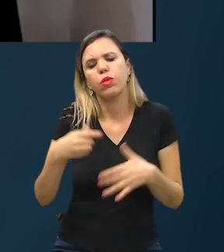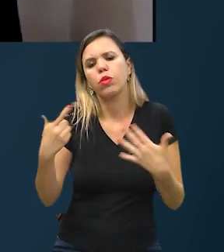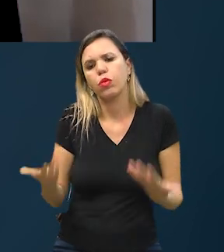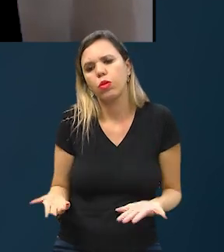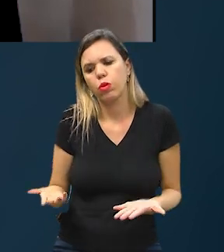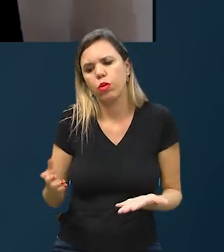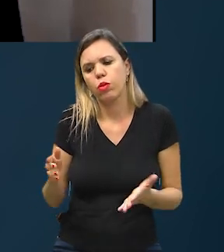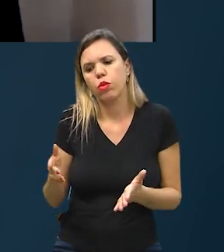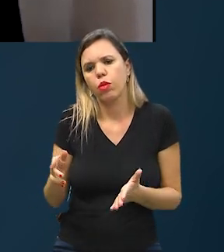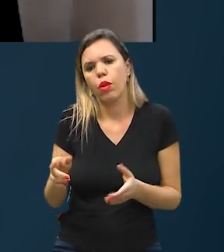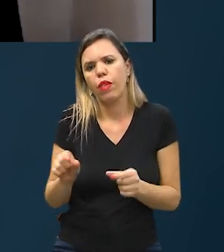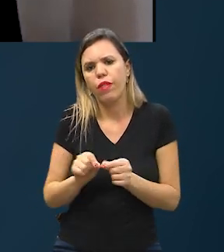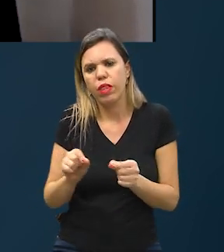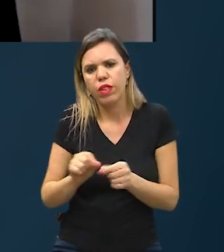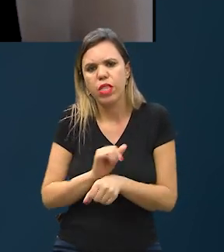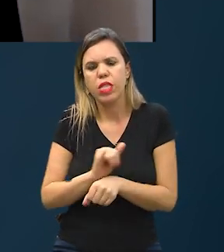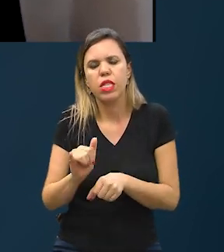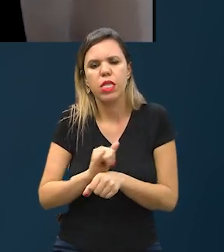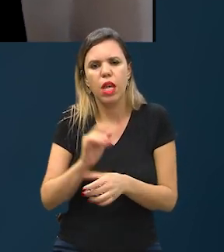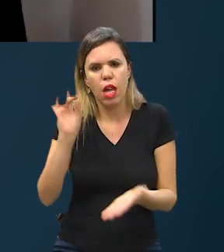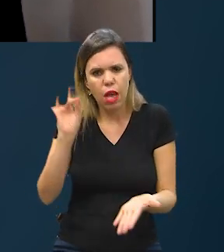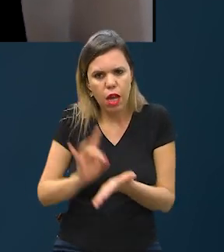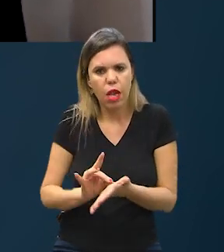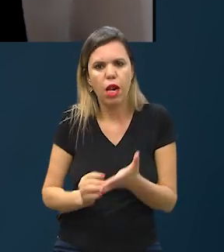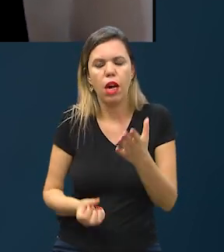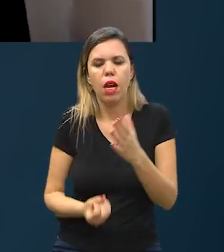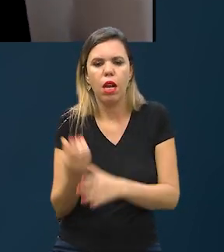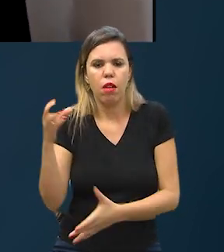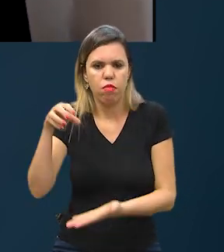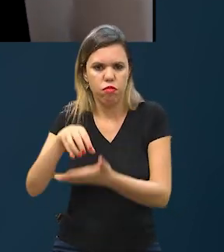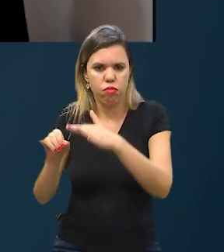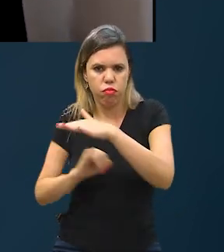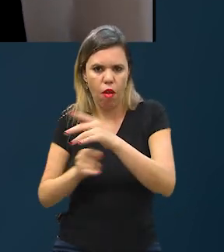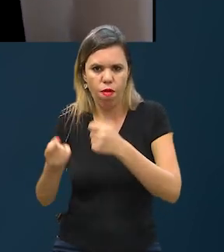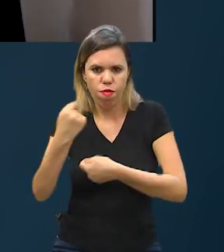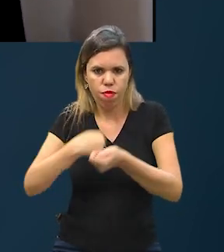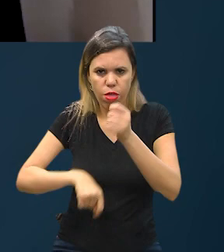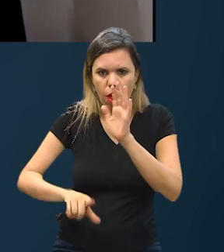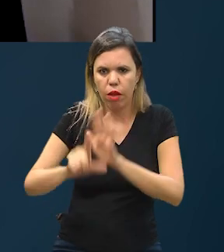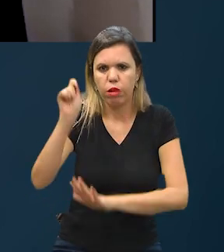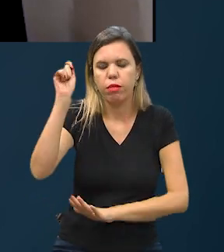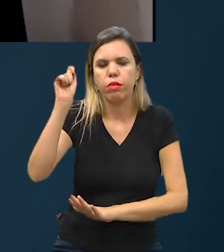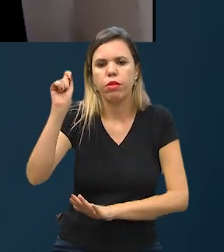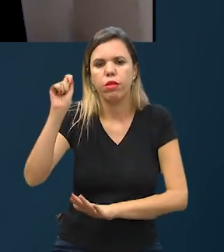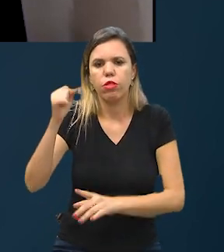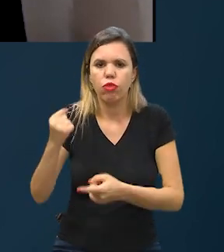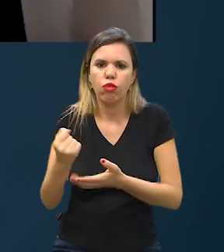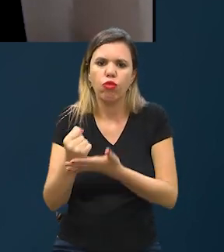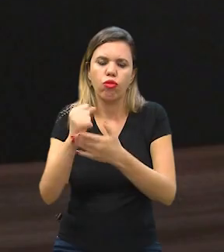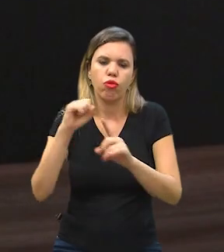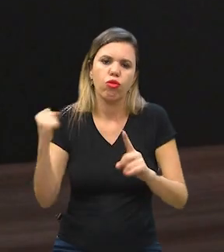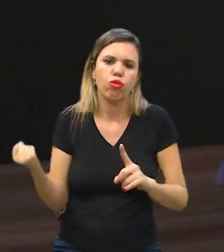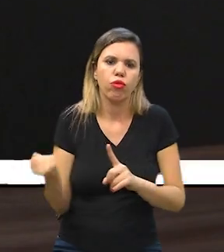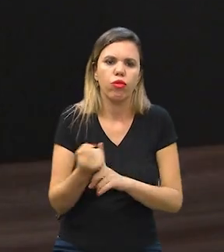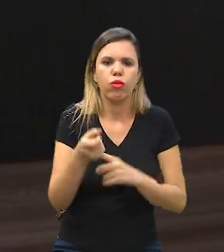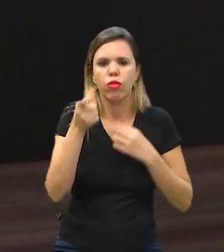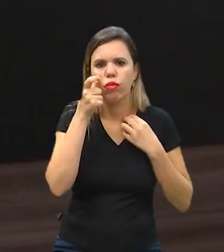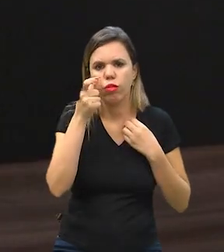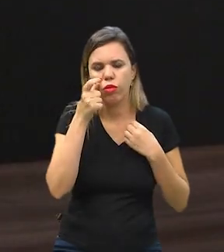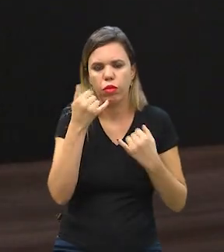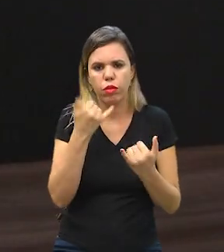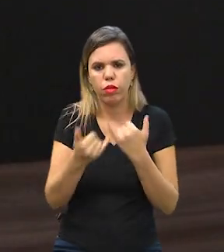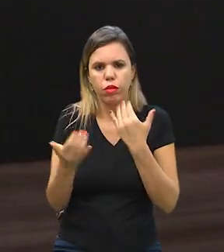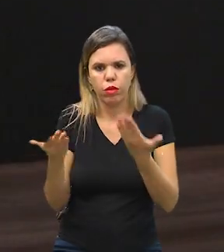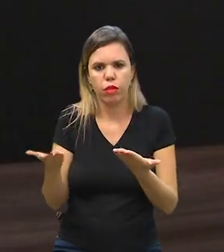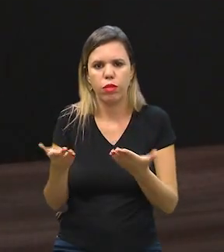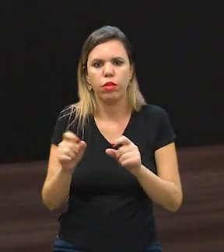qual que é esse caminho e o que a gente precisa para realmente tornar a agência um negócio sustentável e de impacto social. Olha, você que está assistindo,